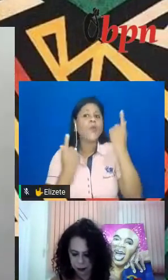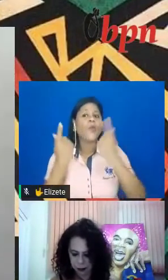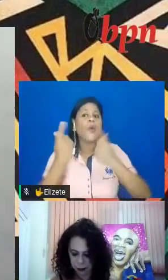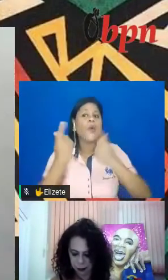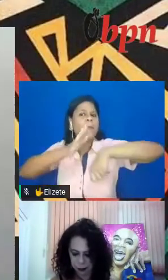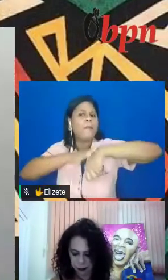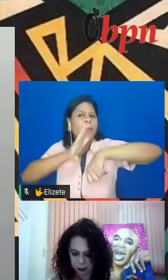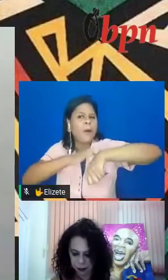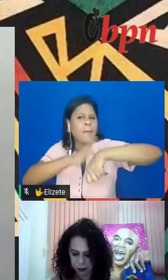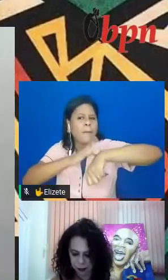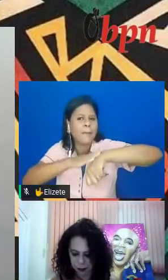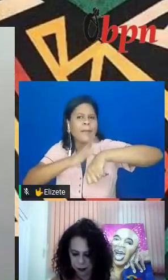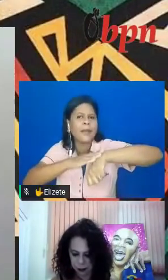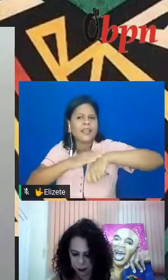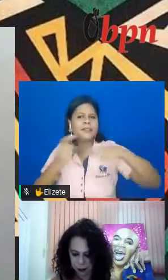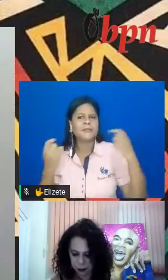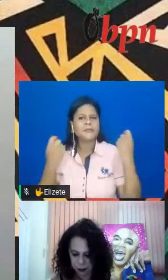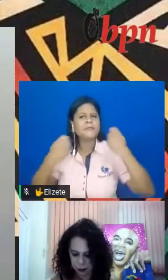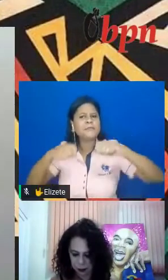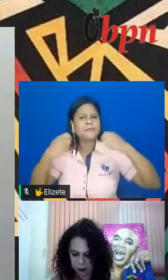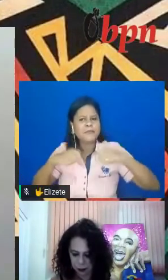tem